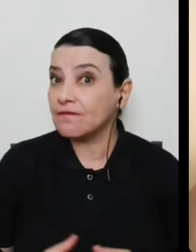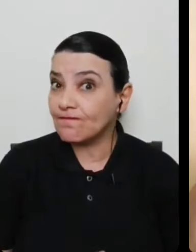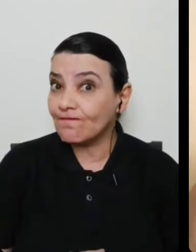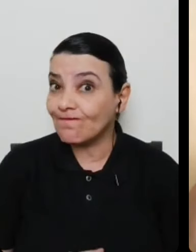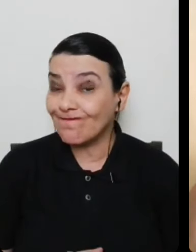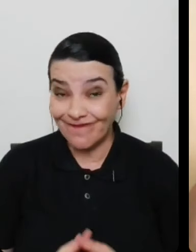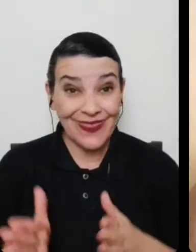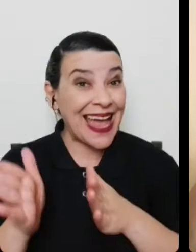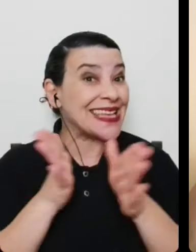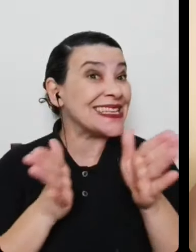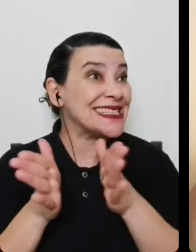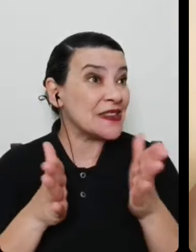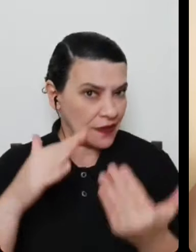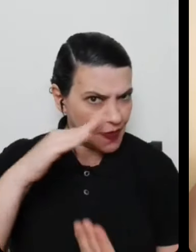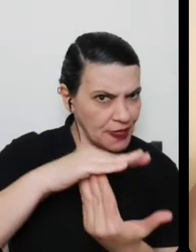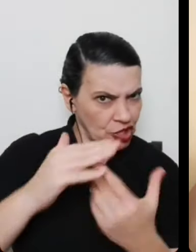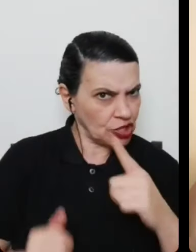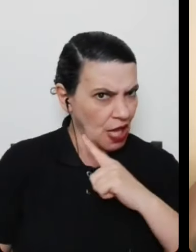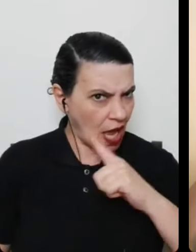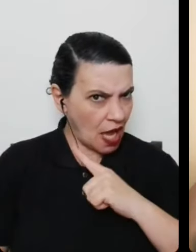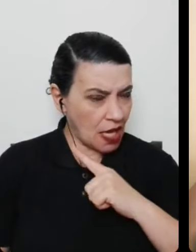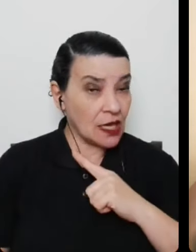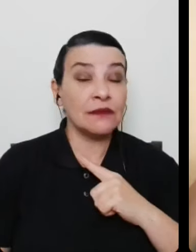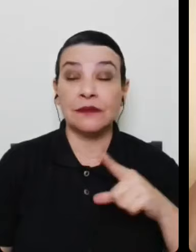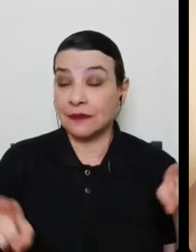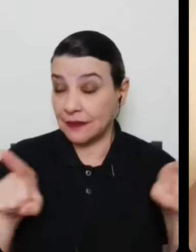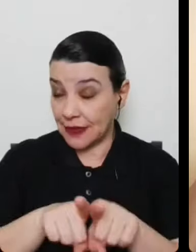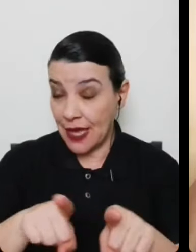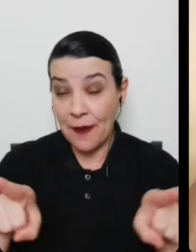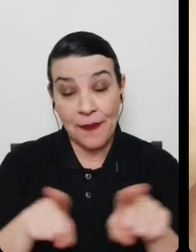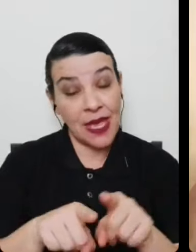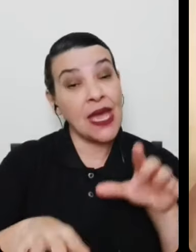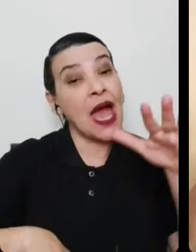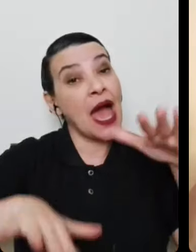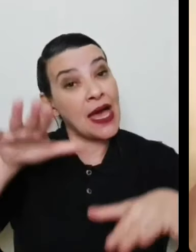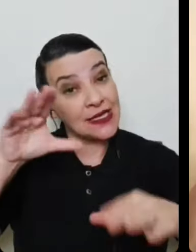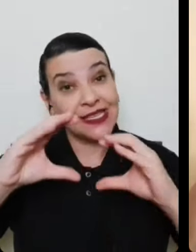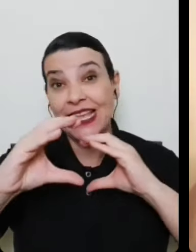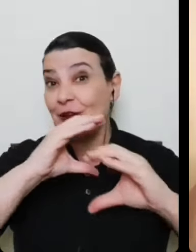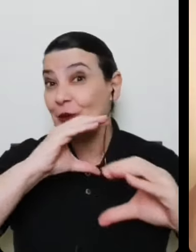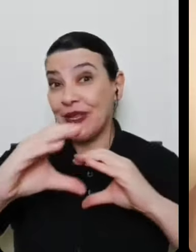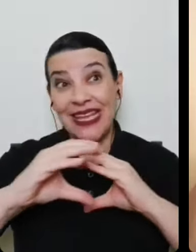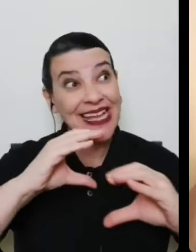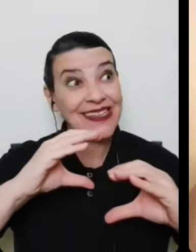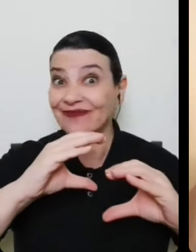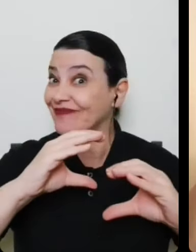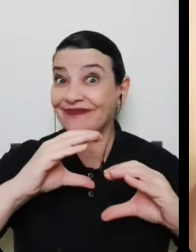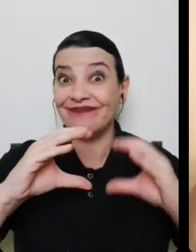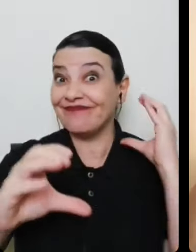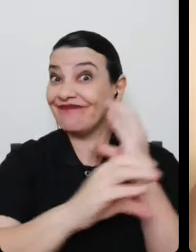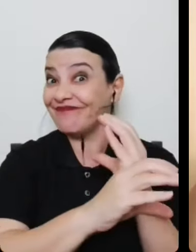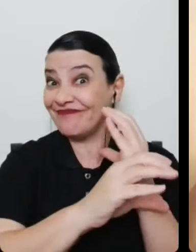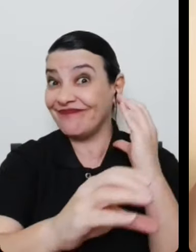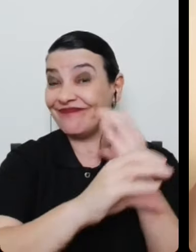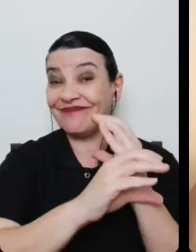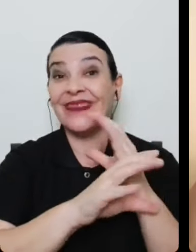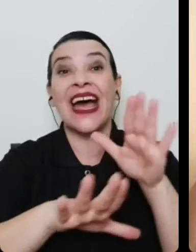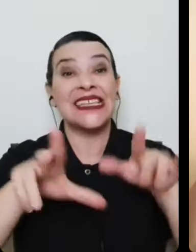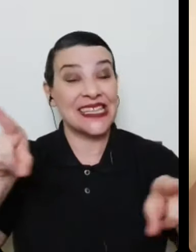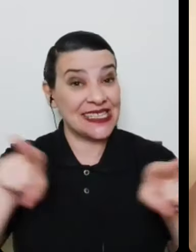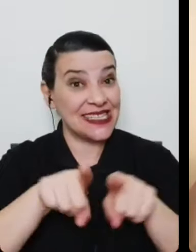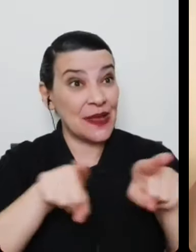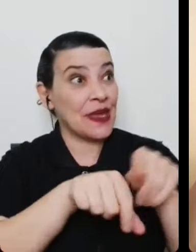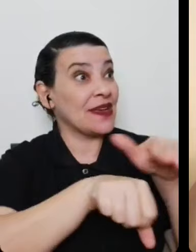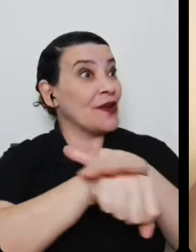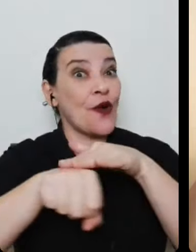Quanto que é acessível? Então, a comunicação ela também não, ela pode não ser acessível. A linguagem pode não ser acessível.